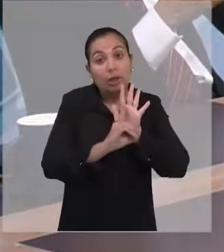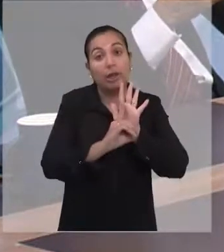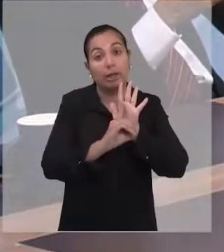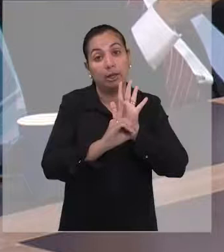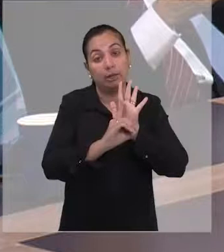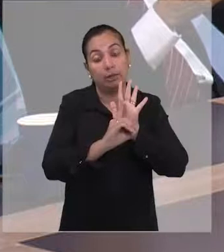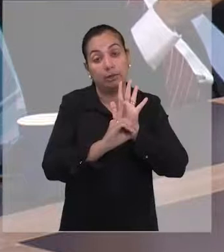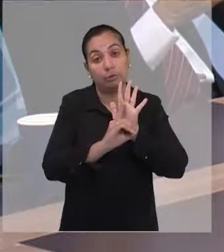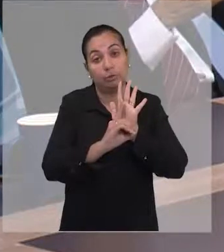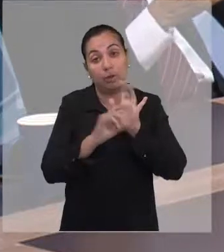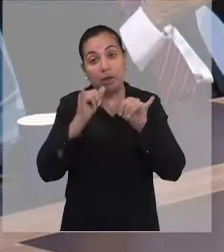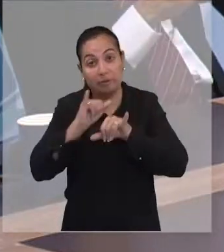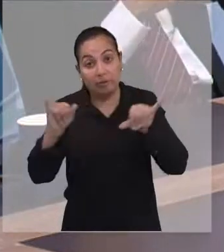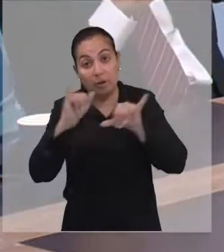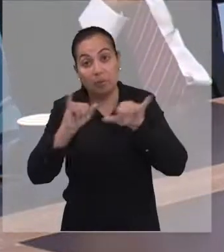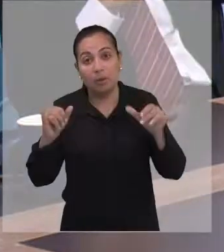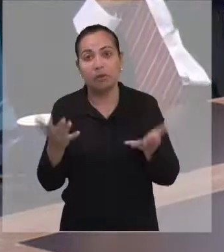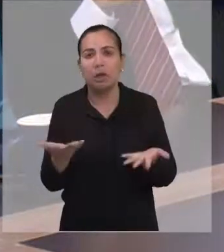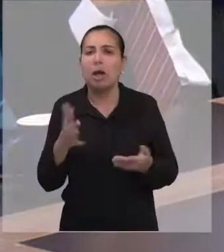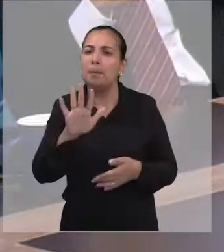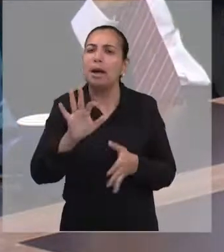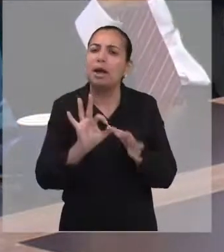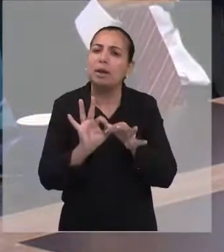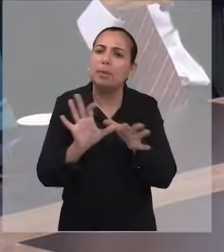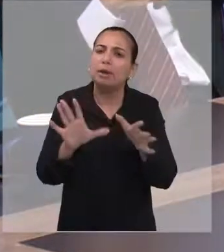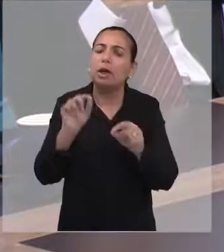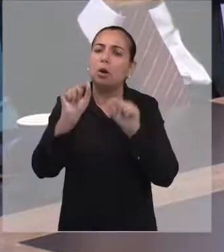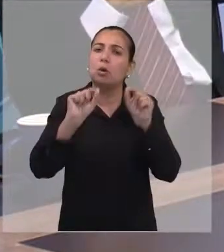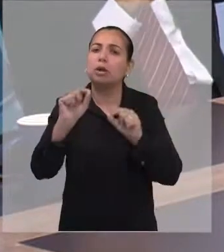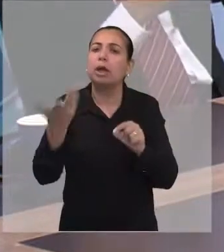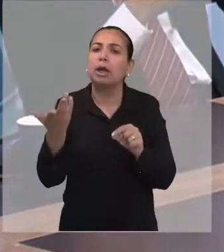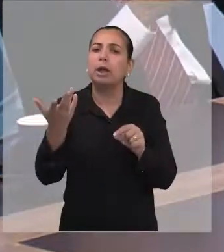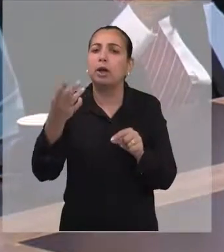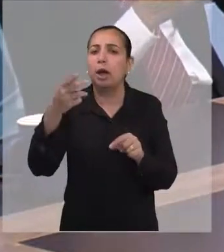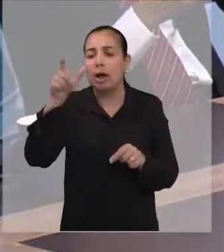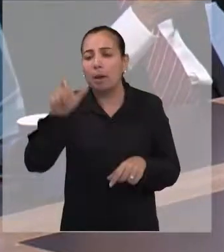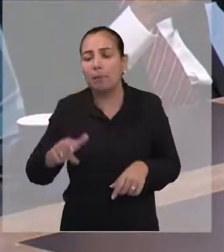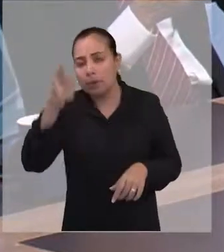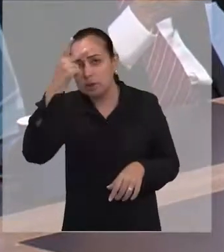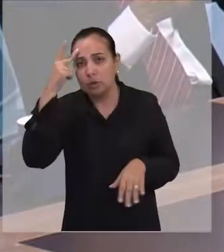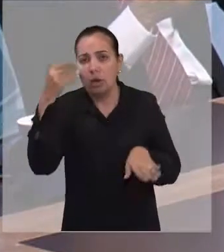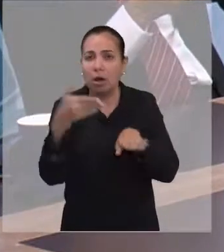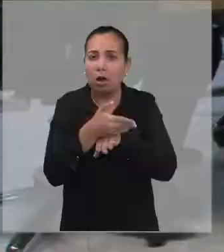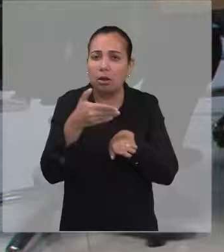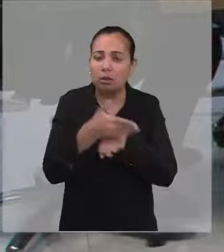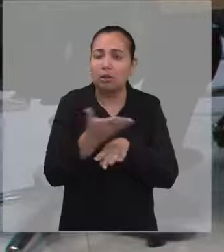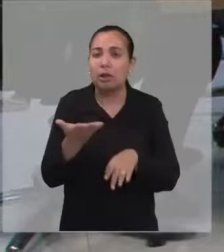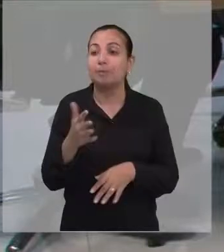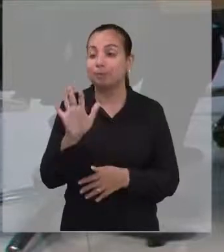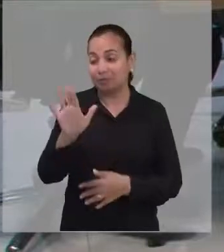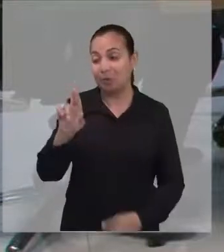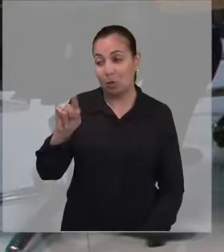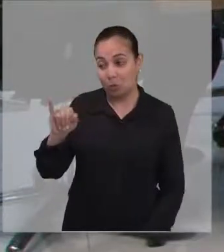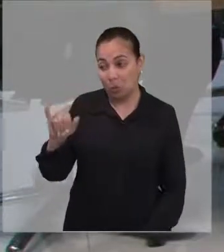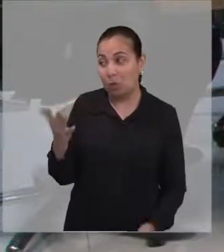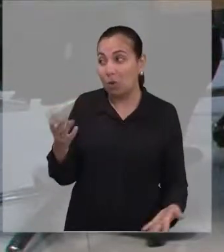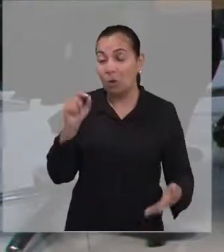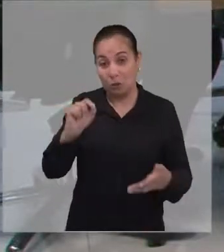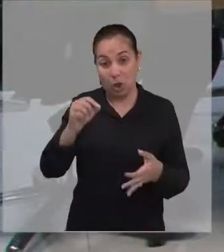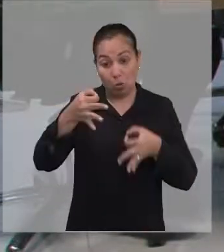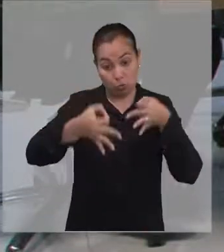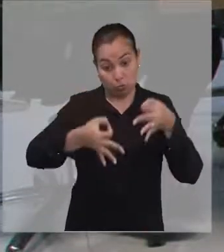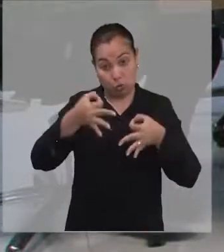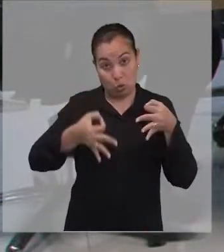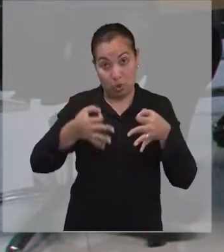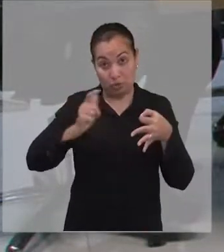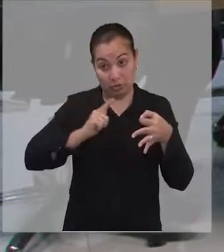E a liberdade do sujeito participar dos processos eleitorais. E o direito à informação. Mas, professor Rui, fica estranho também esse juiz que liberou uma